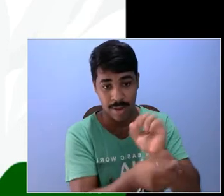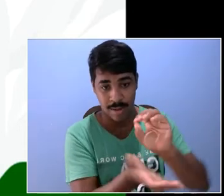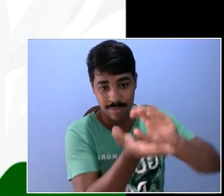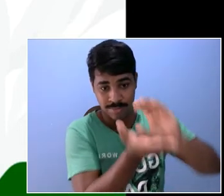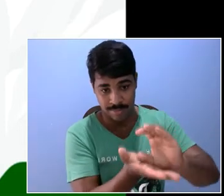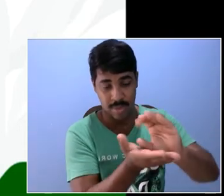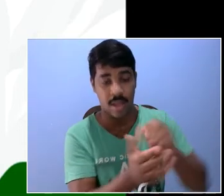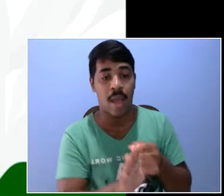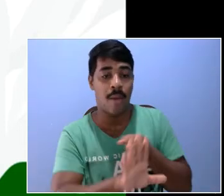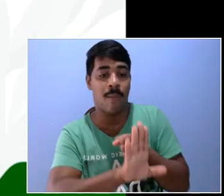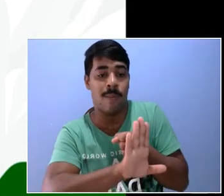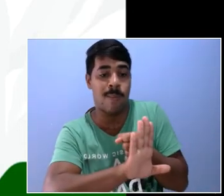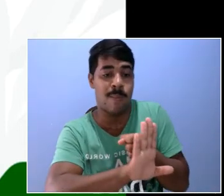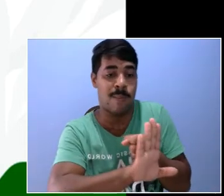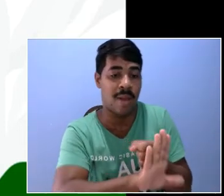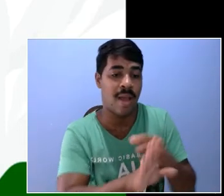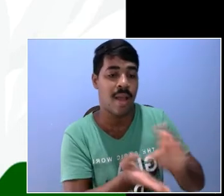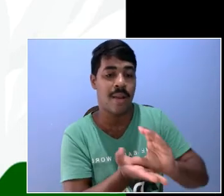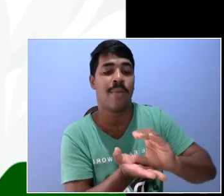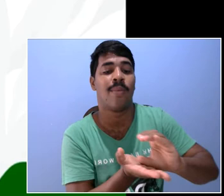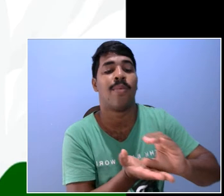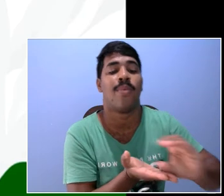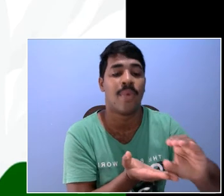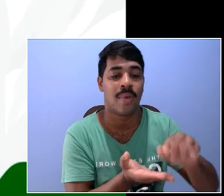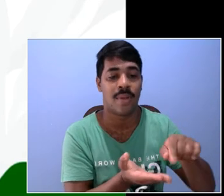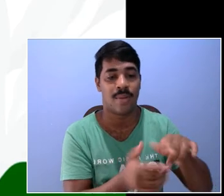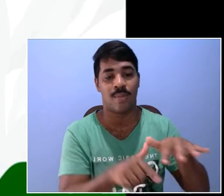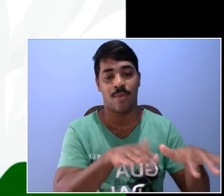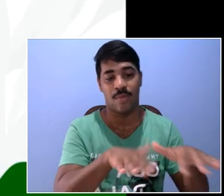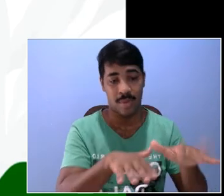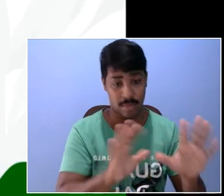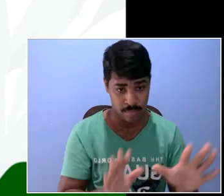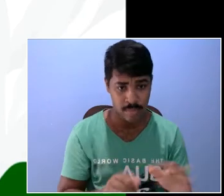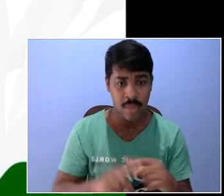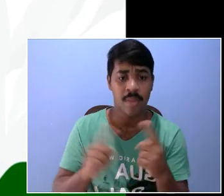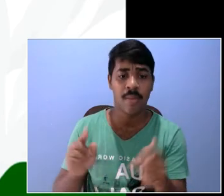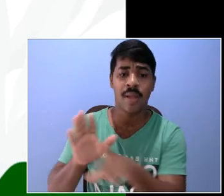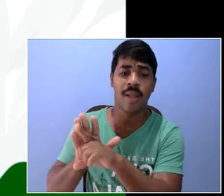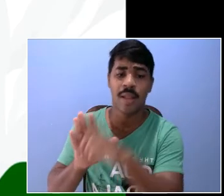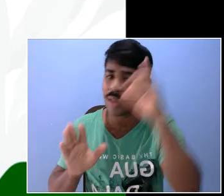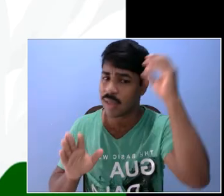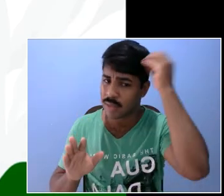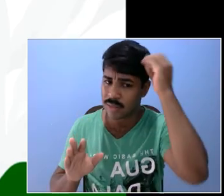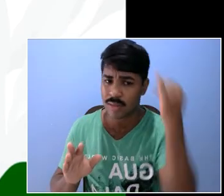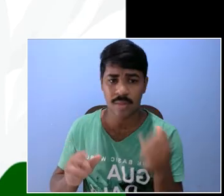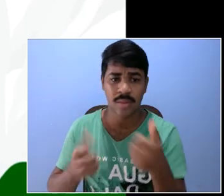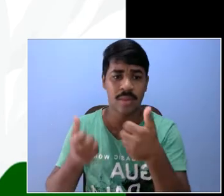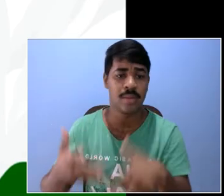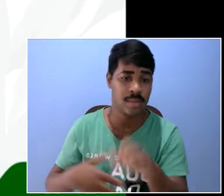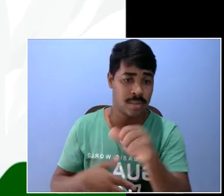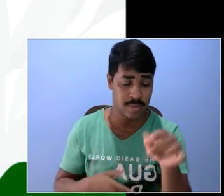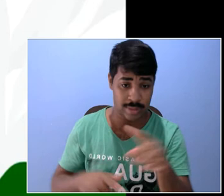vai adquirir movimento. Mas é o caso da primeira lei, diz o quê? Na ausência de forças, nesse caso,